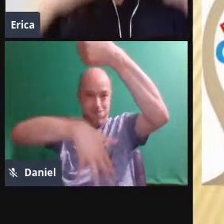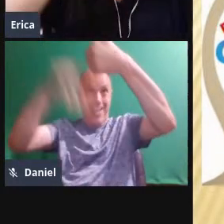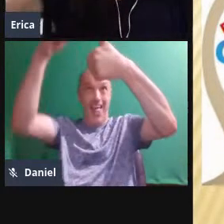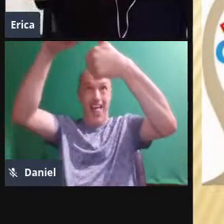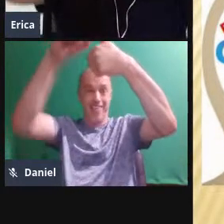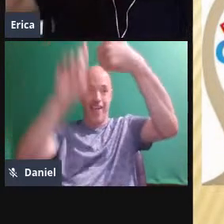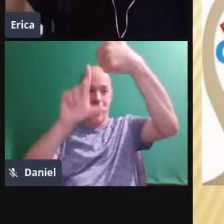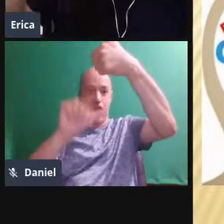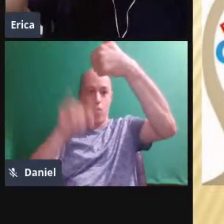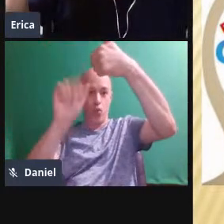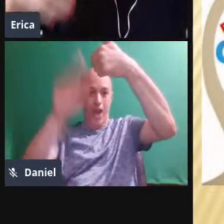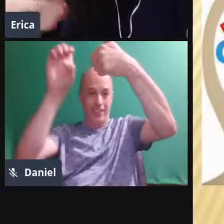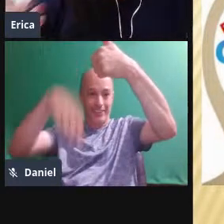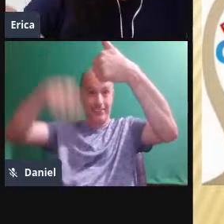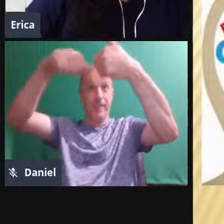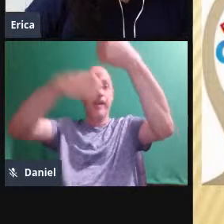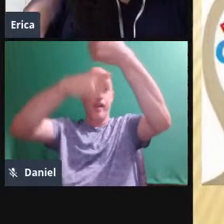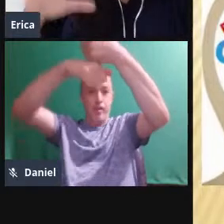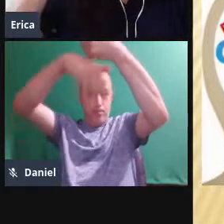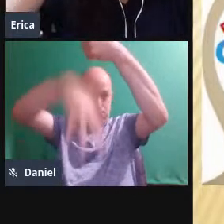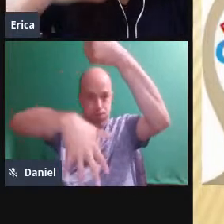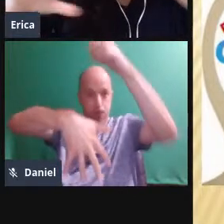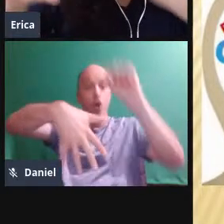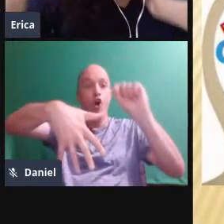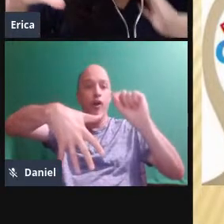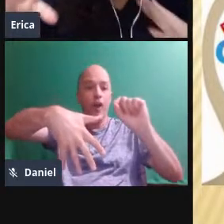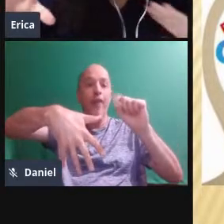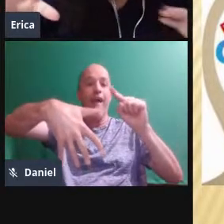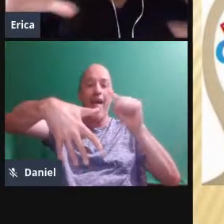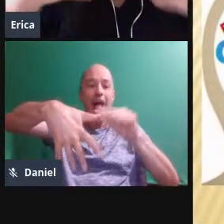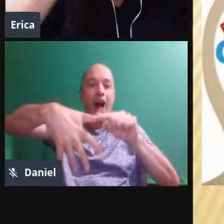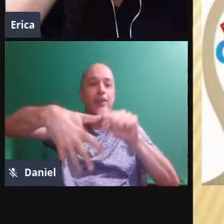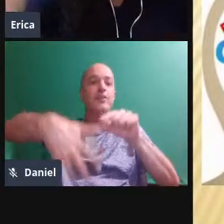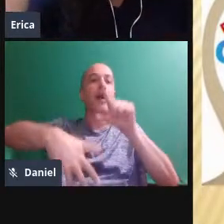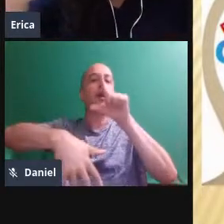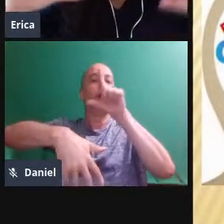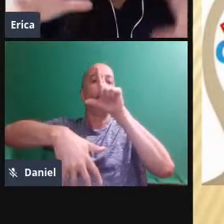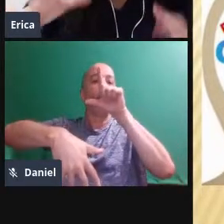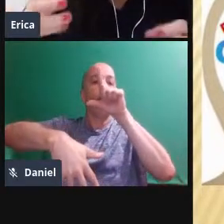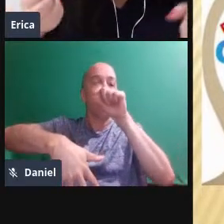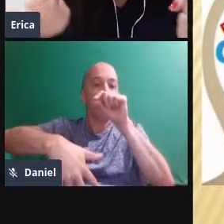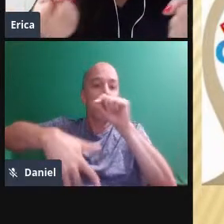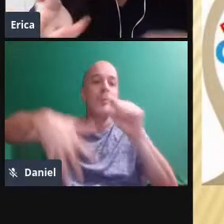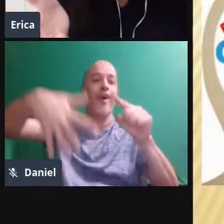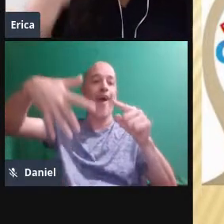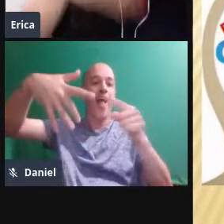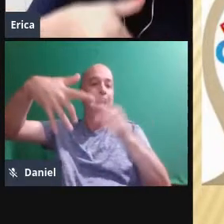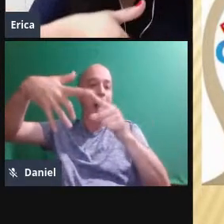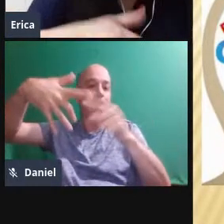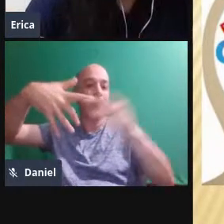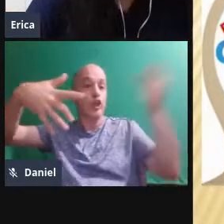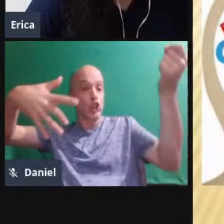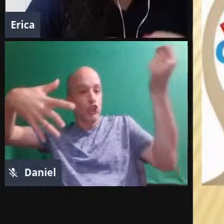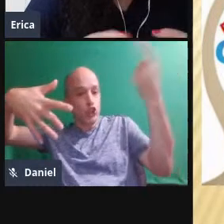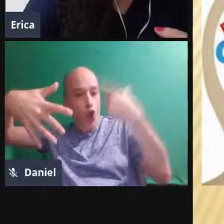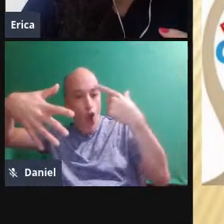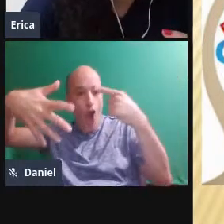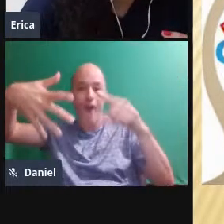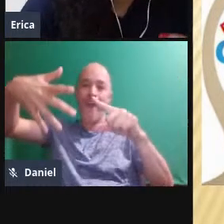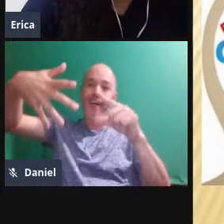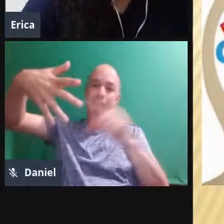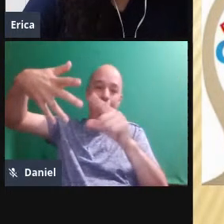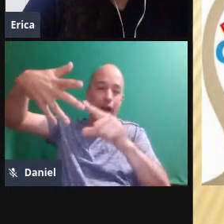nós temos o grupo da linguagem e nós temos a linguagem que é o conceito geral, e dentro nós